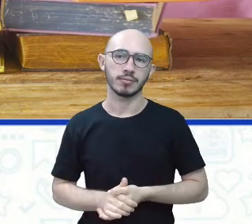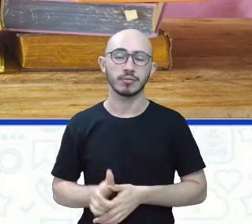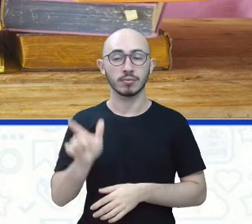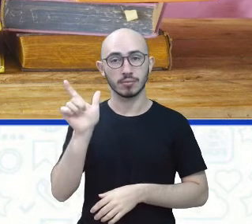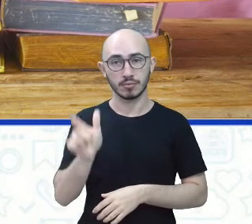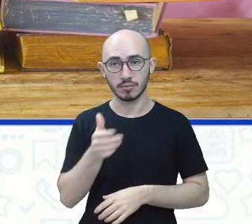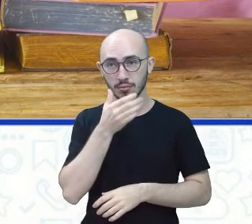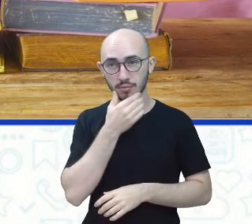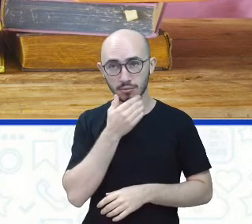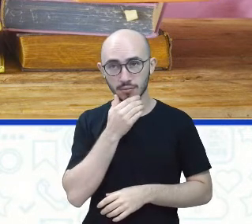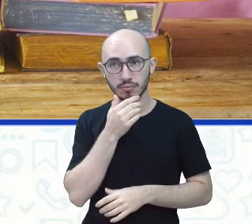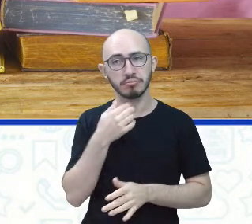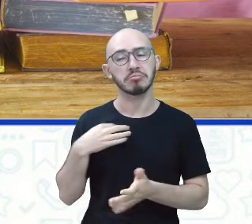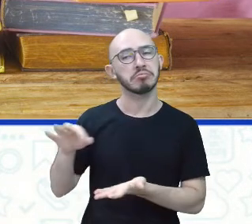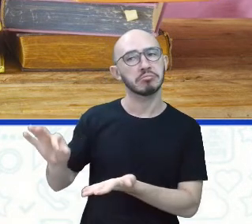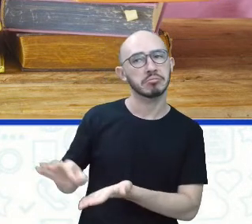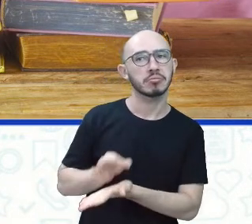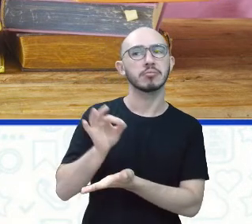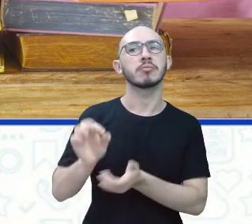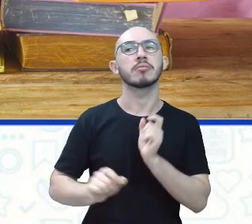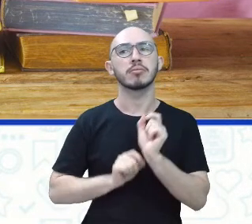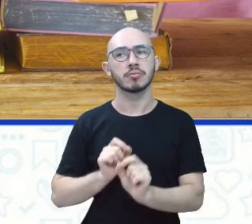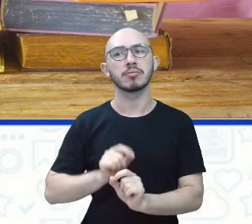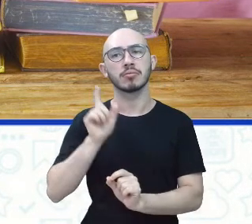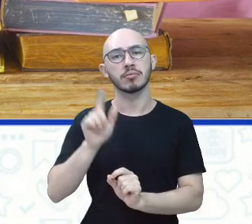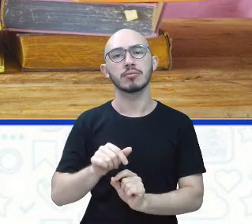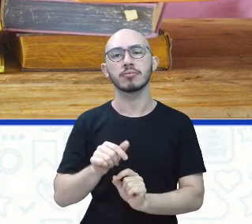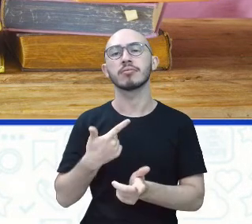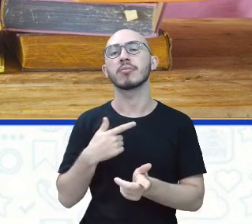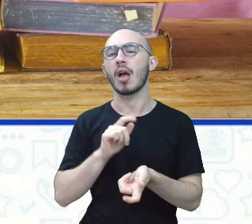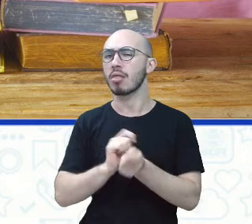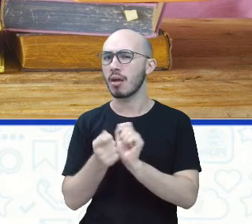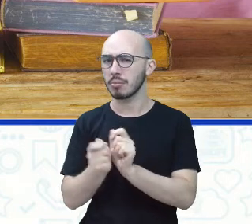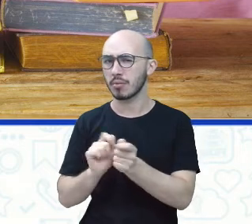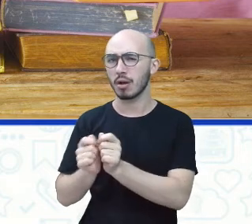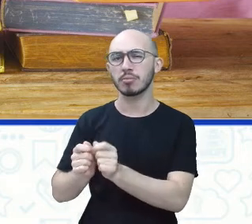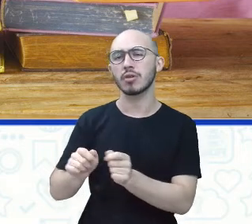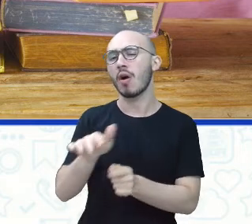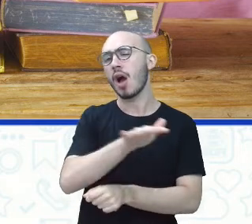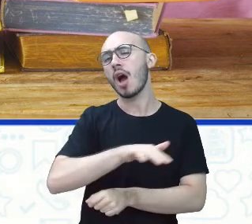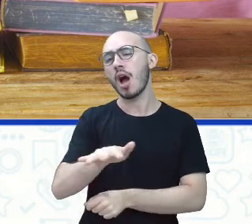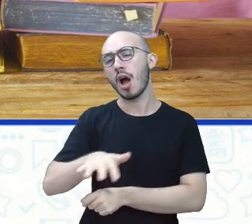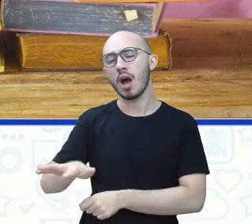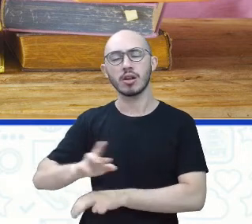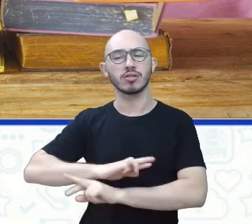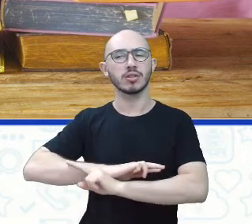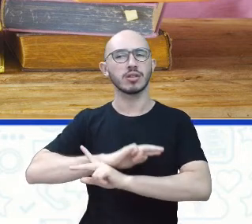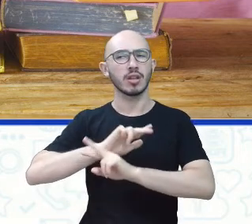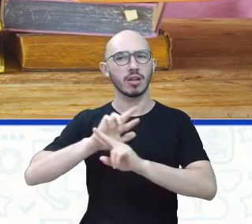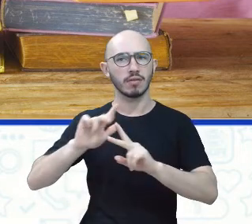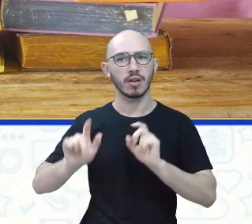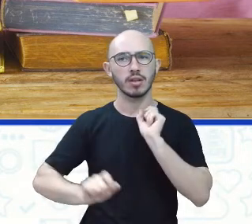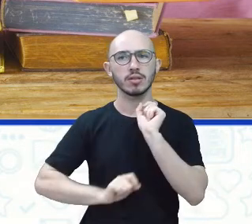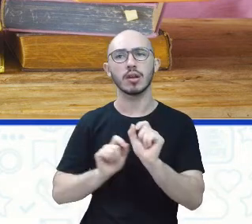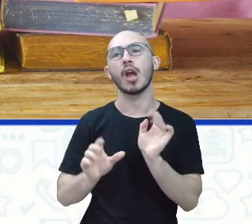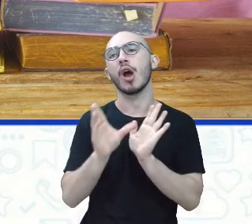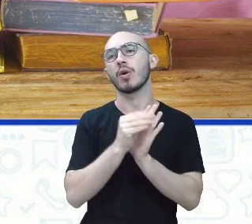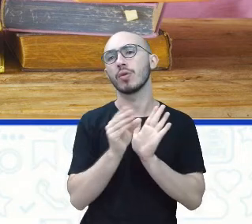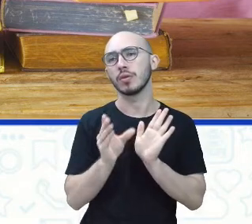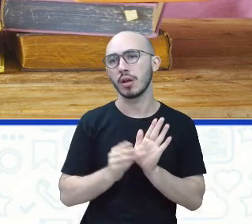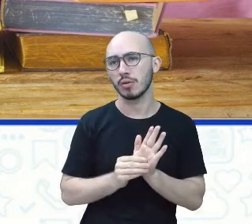Drummond foi um escritor extremamente versátil, que, em termos de